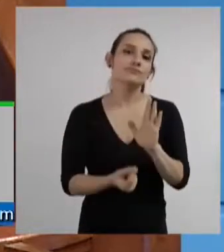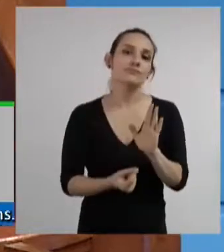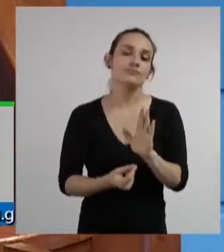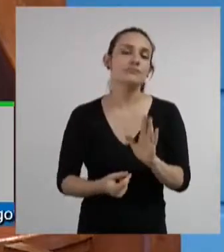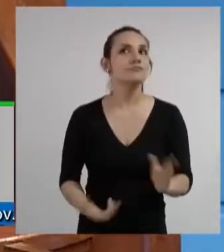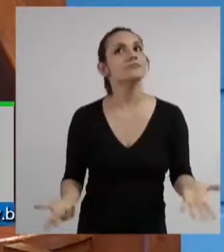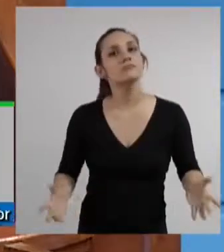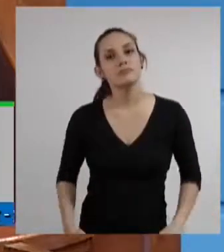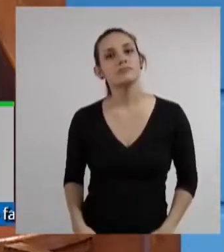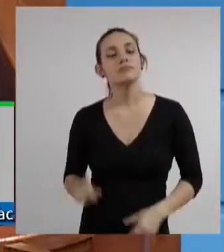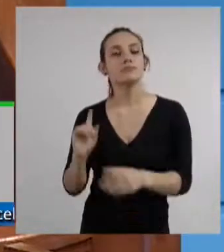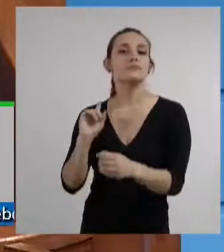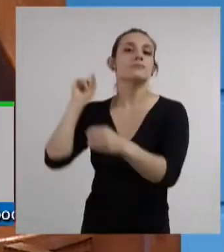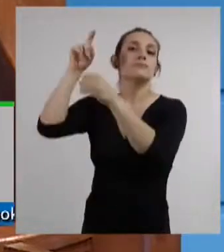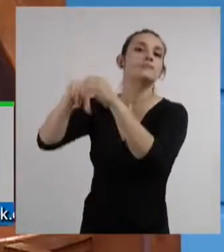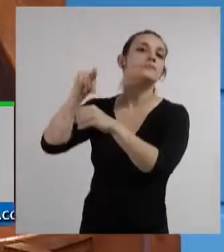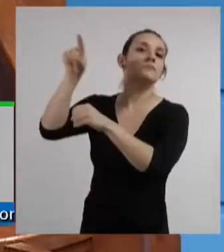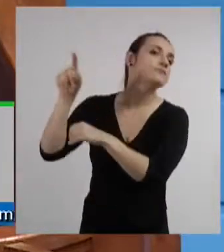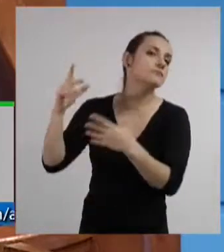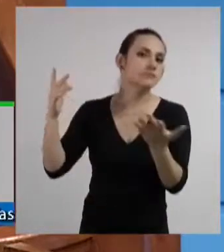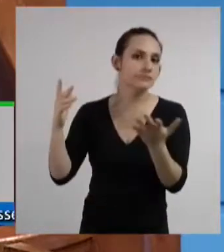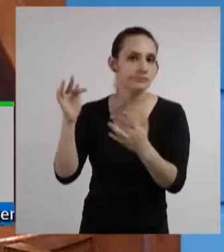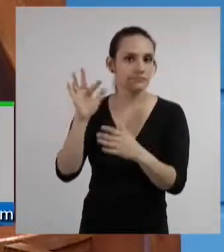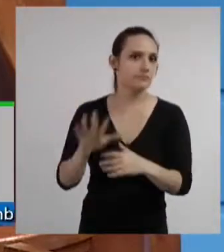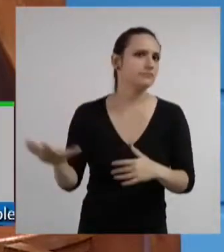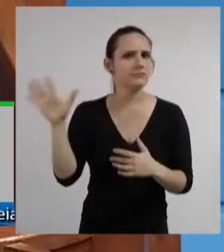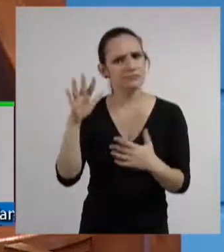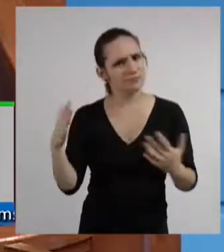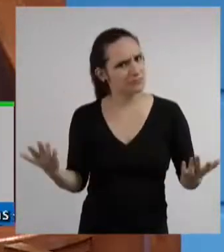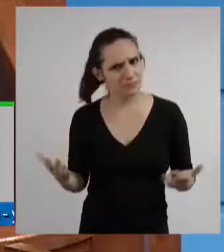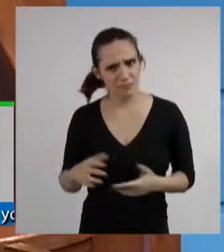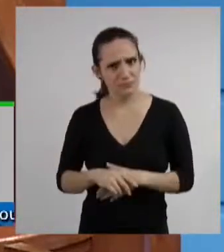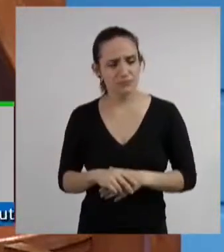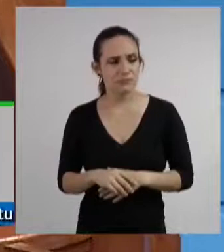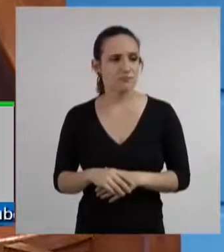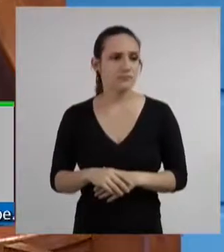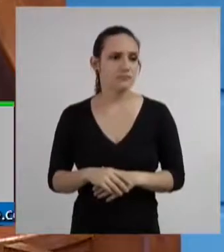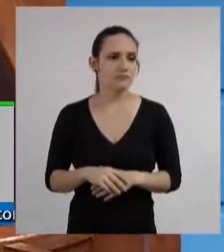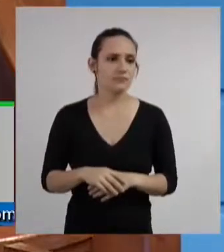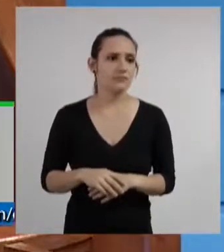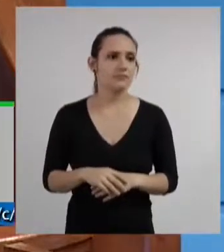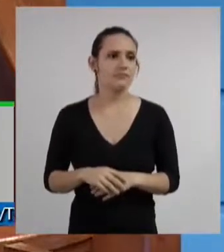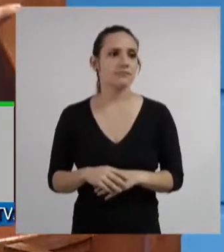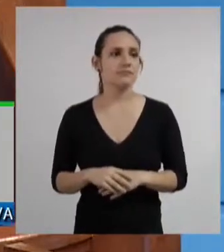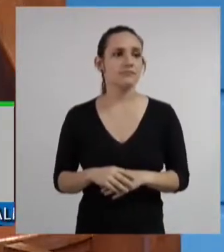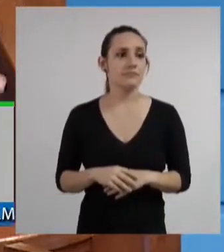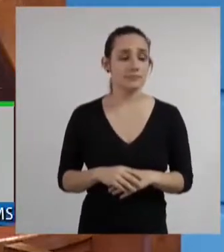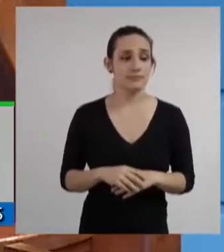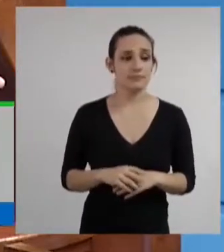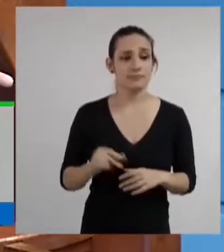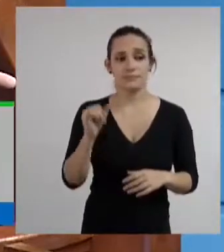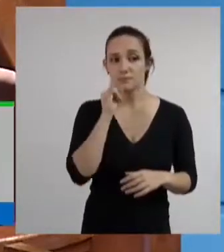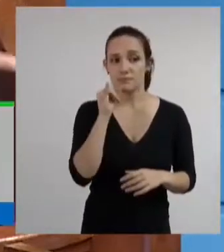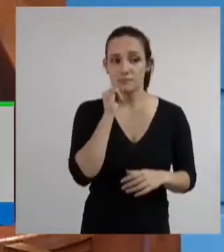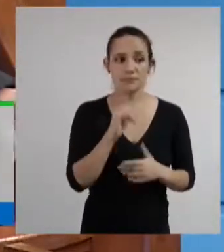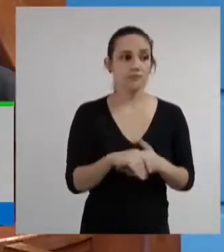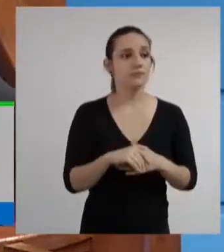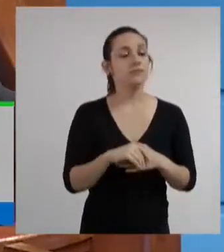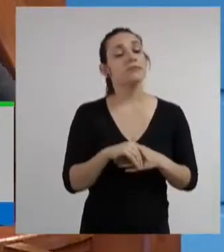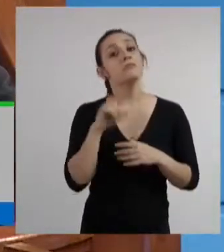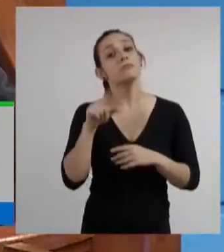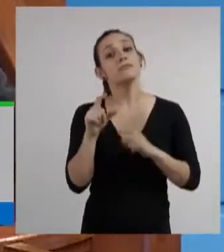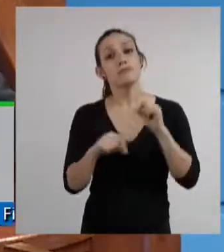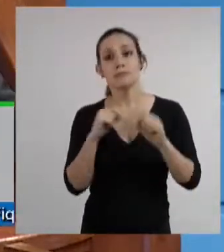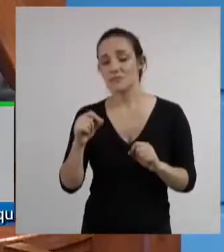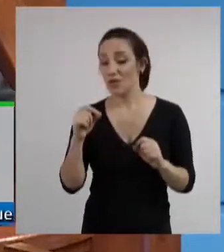não usaram para atender projeto do Mato Grosso do Sul. Não é diferente na questão ambiental. Aliás, o apelo ambiental,